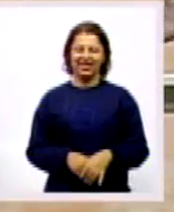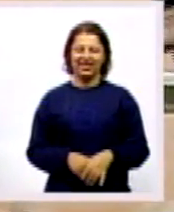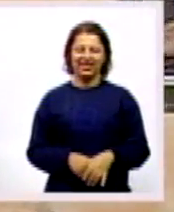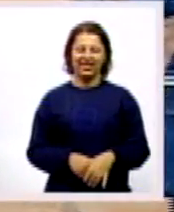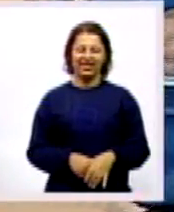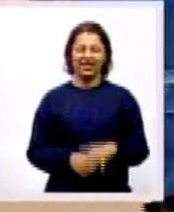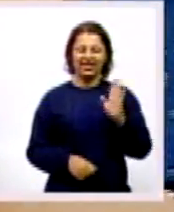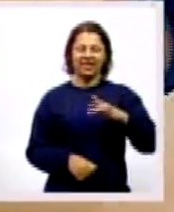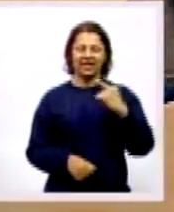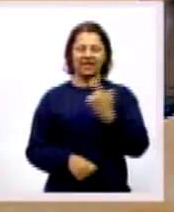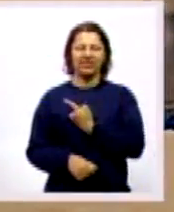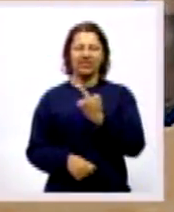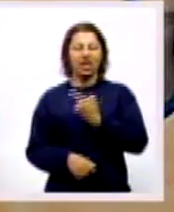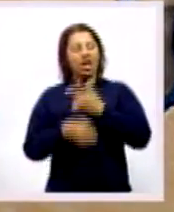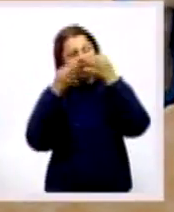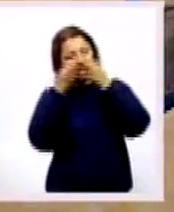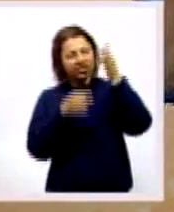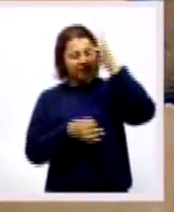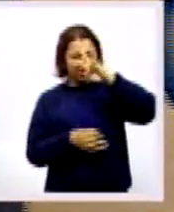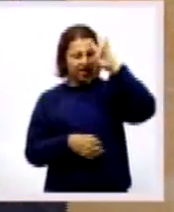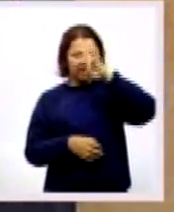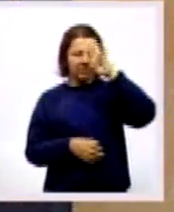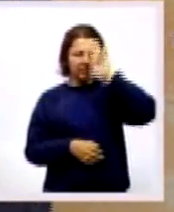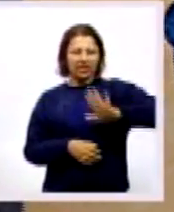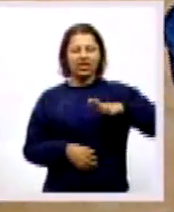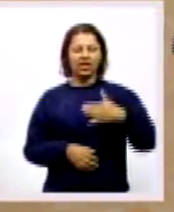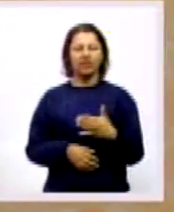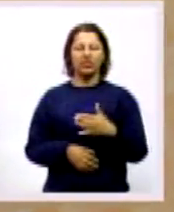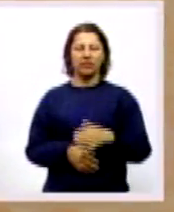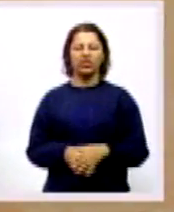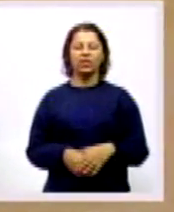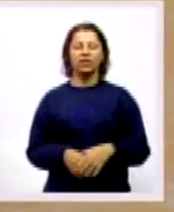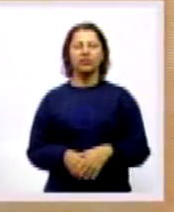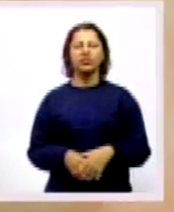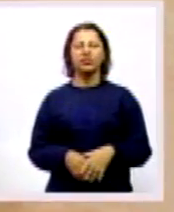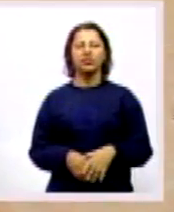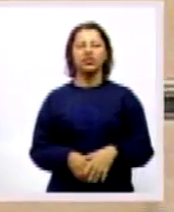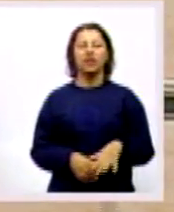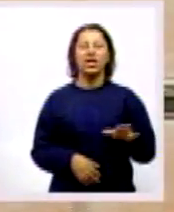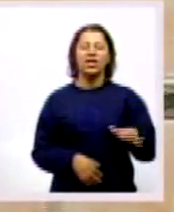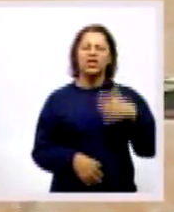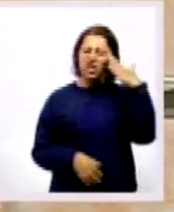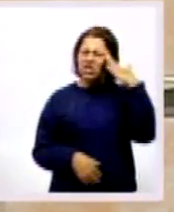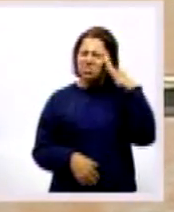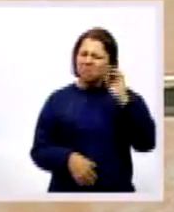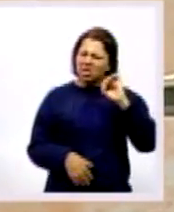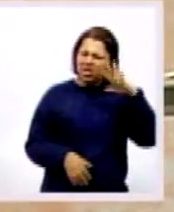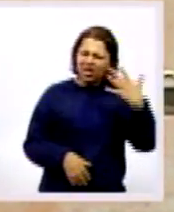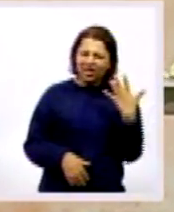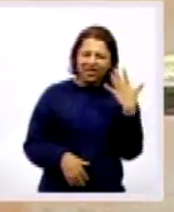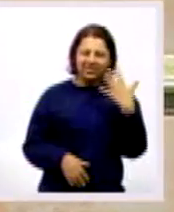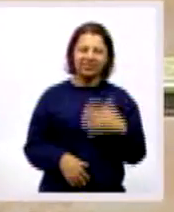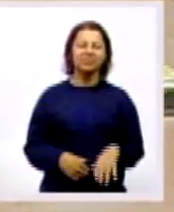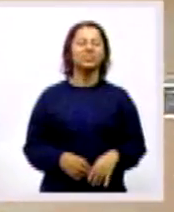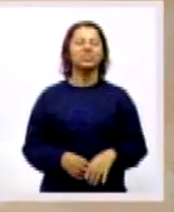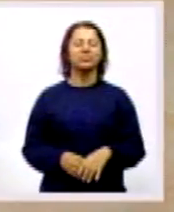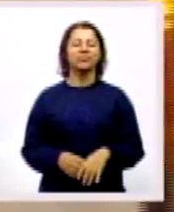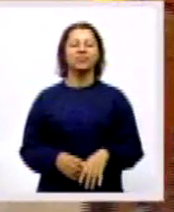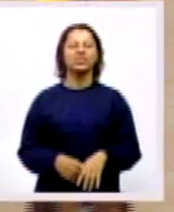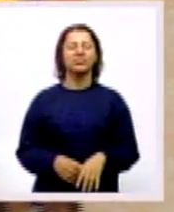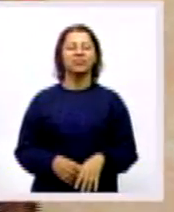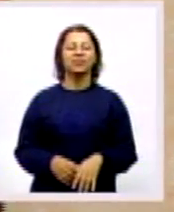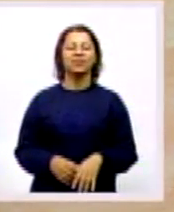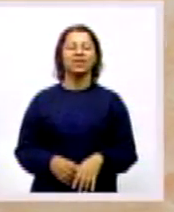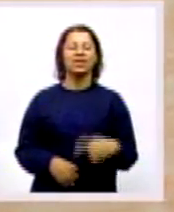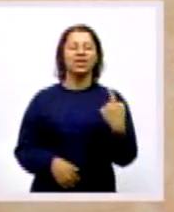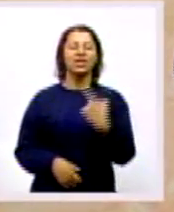E aí a gente escutava essas histórias, e quando morria, e falava. E aí, sabe o que aconteceu?